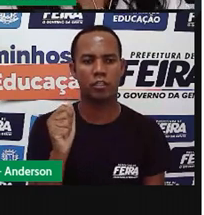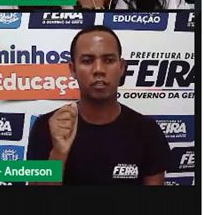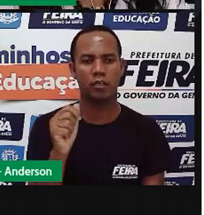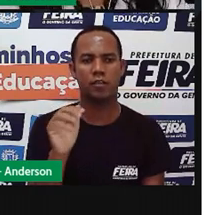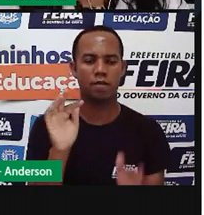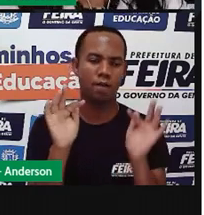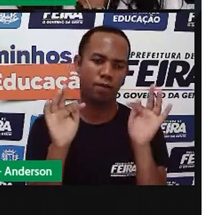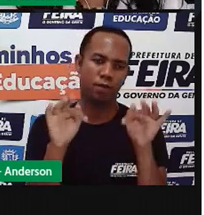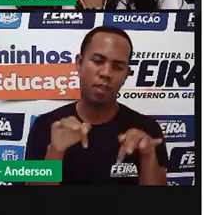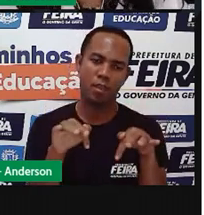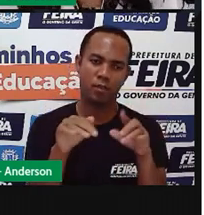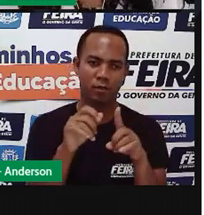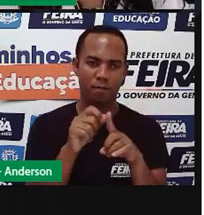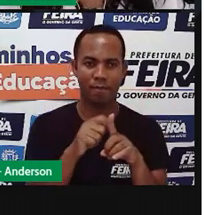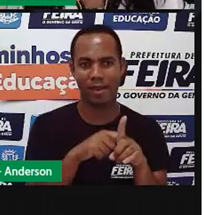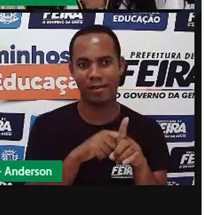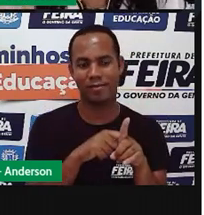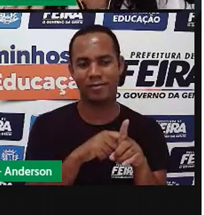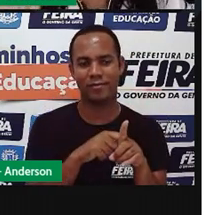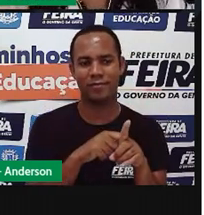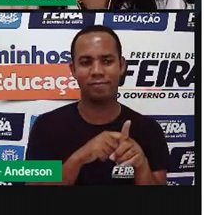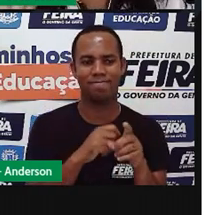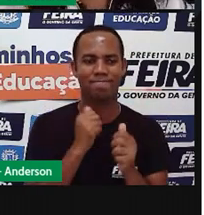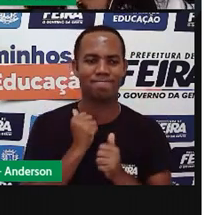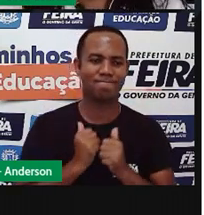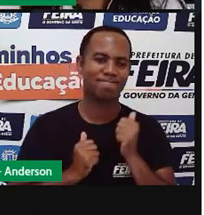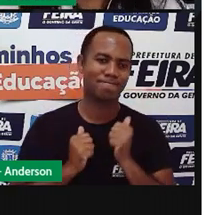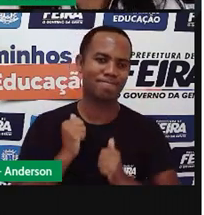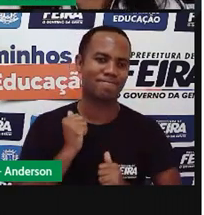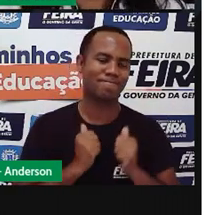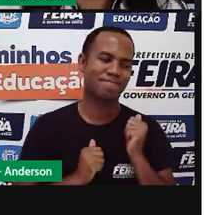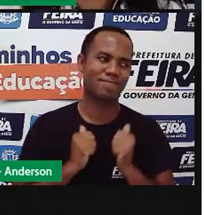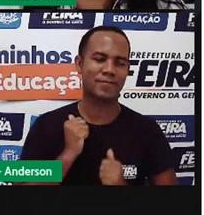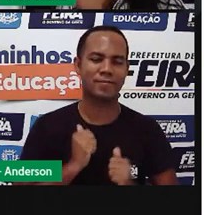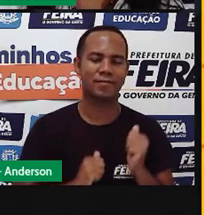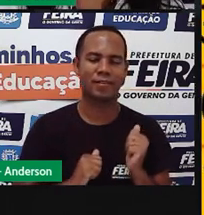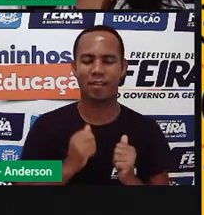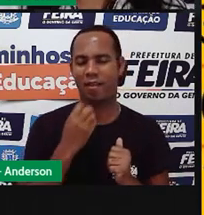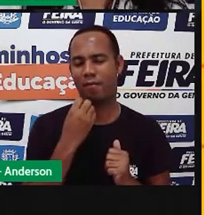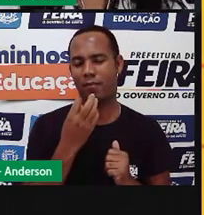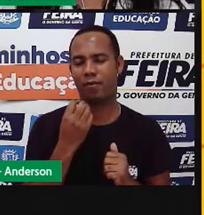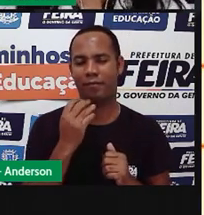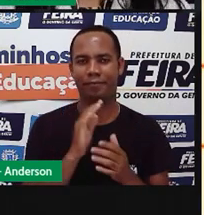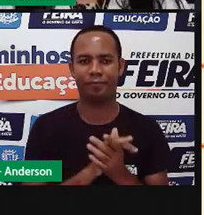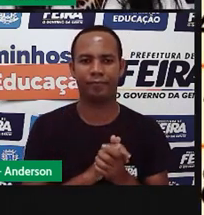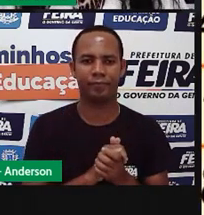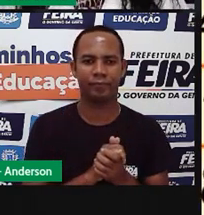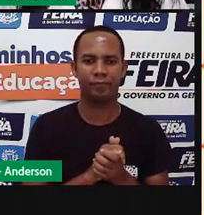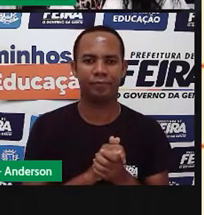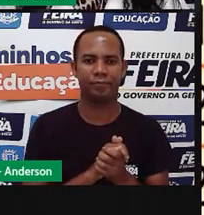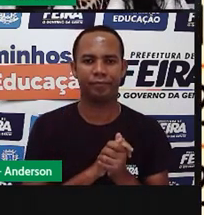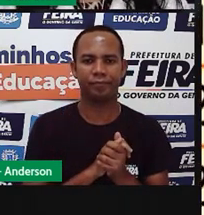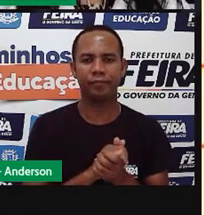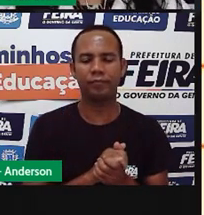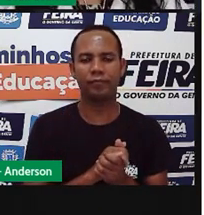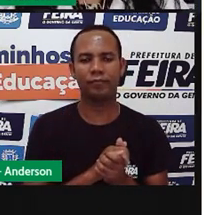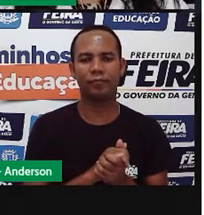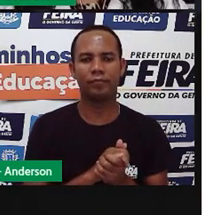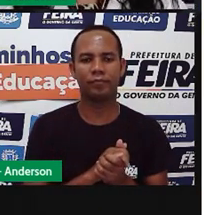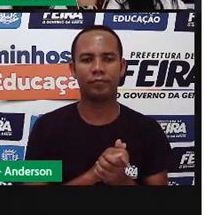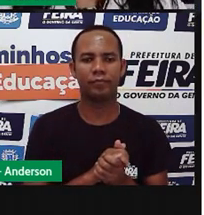faltam 5 dias para o mês de junho, ó, dá tchauzinho para gente. Então,